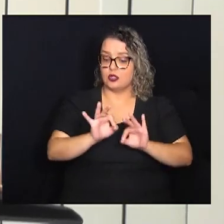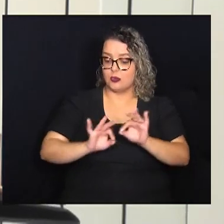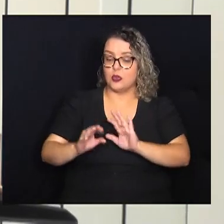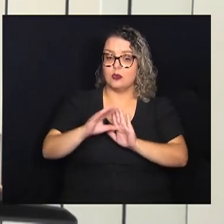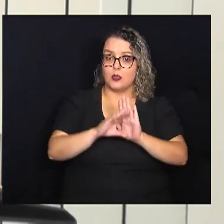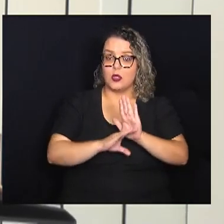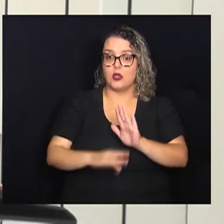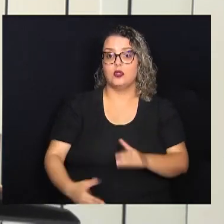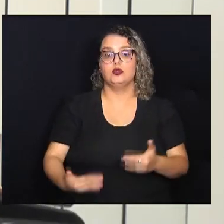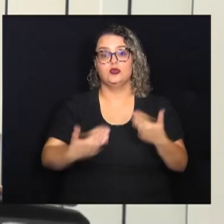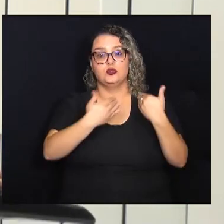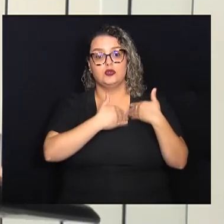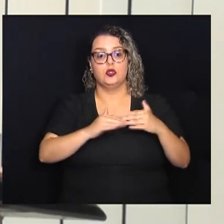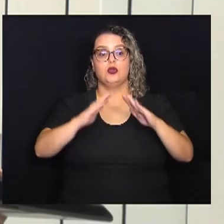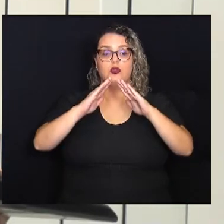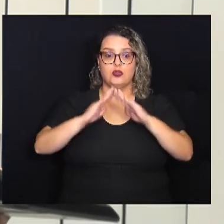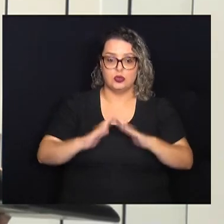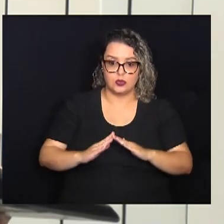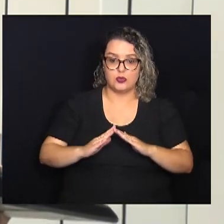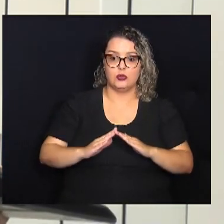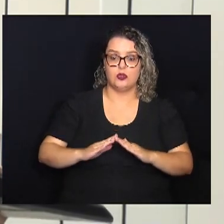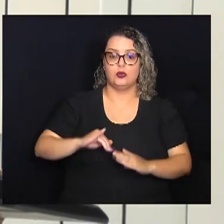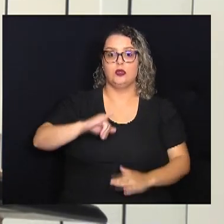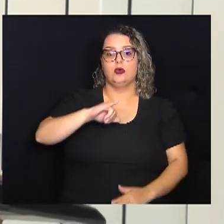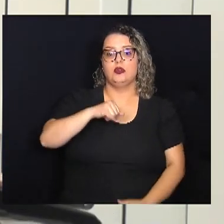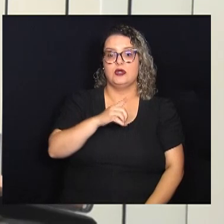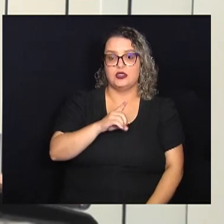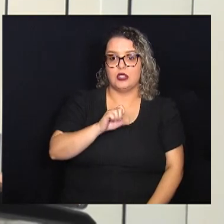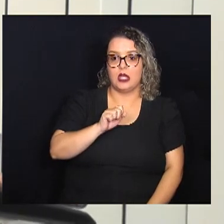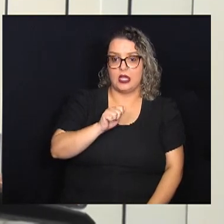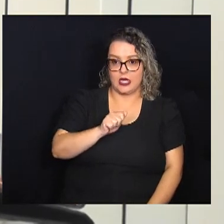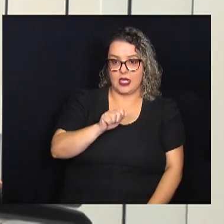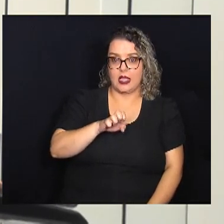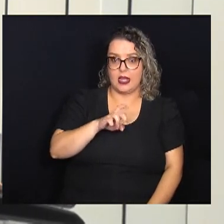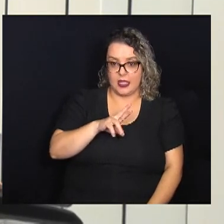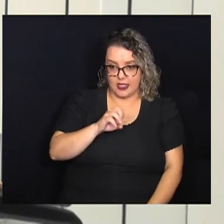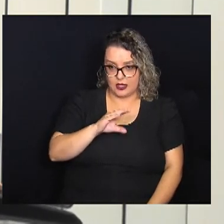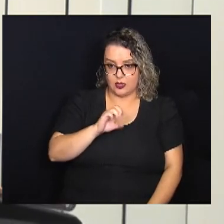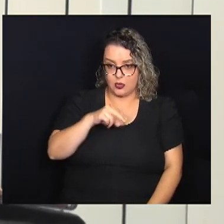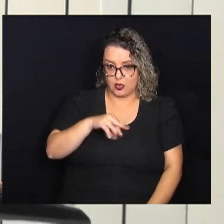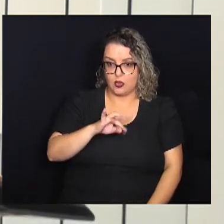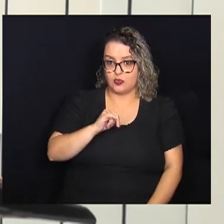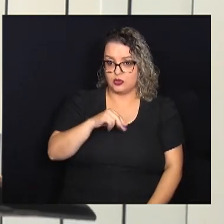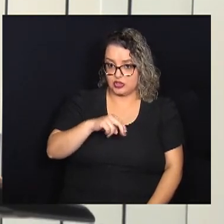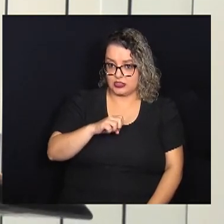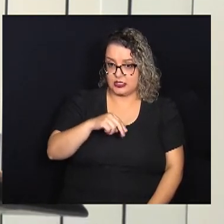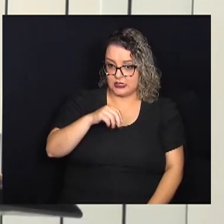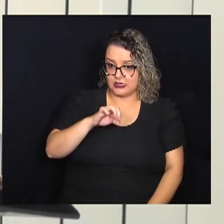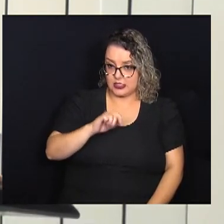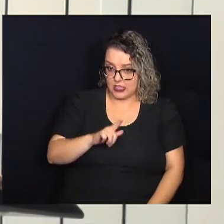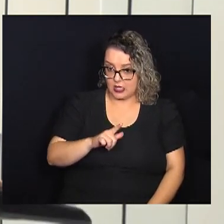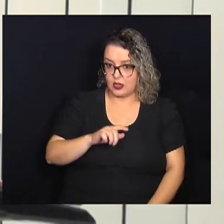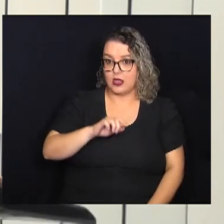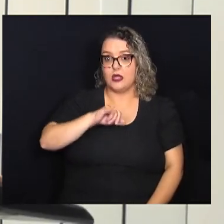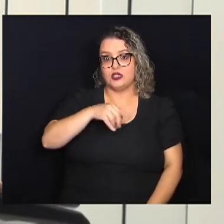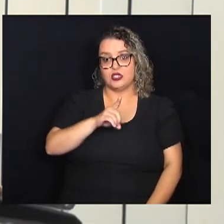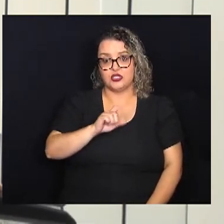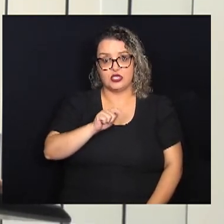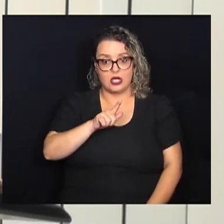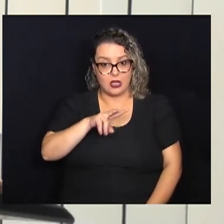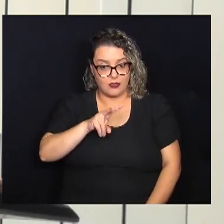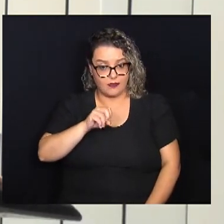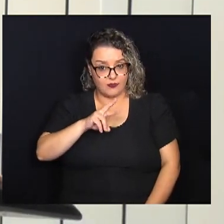tutores residentes no Jardim Aerocontinental, atenção aí você que mora na região do Capivari, Jardim Alvorada,